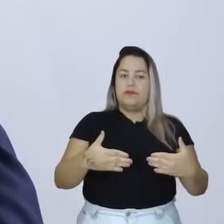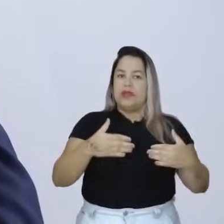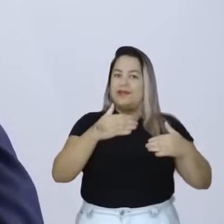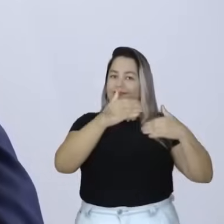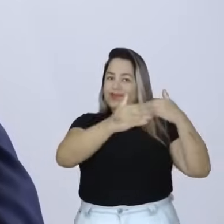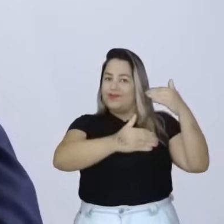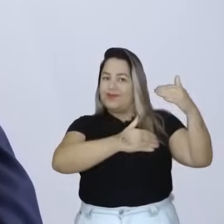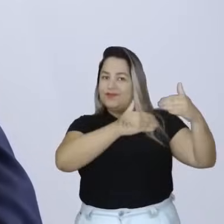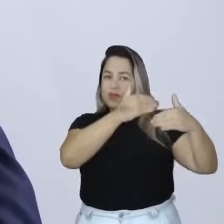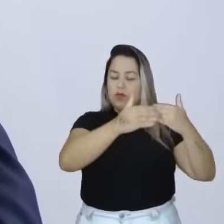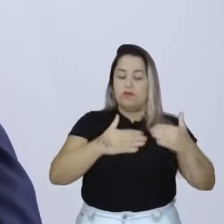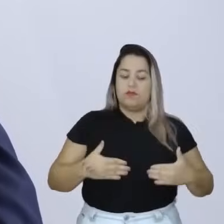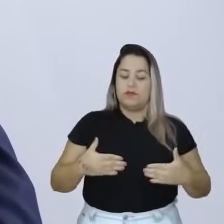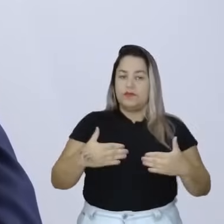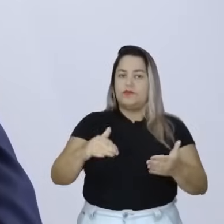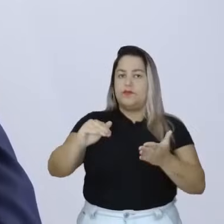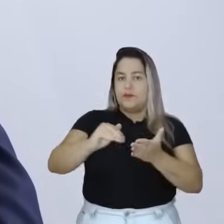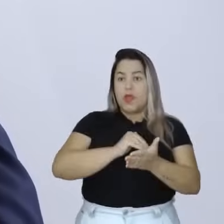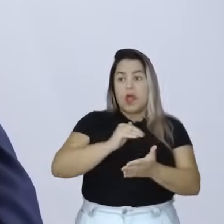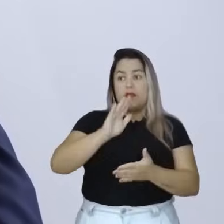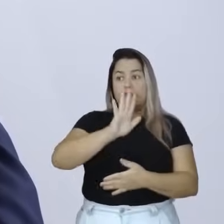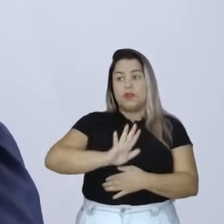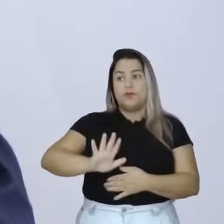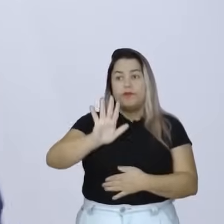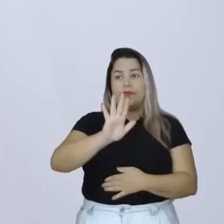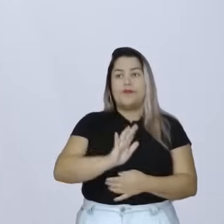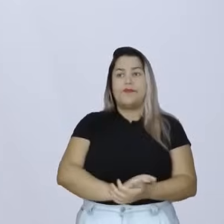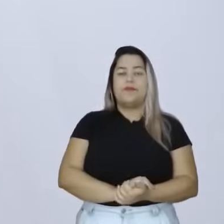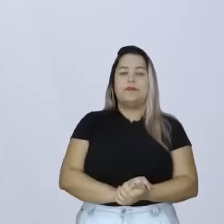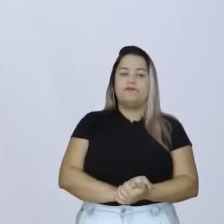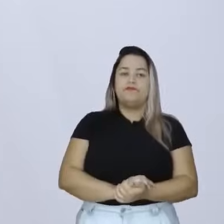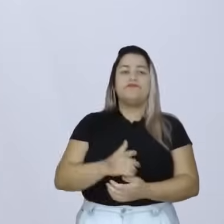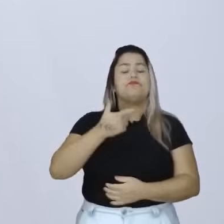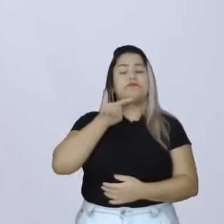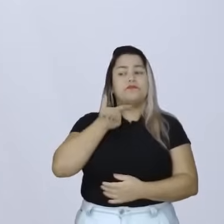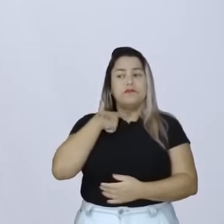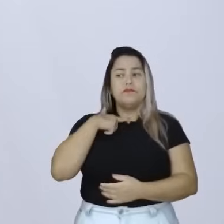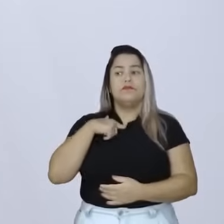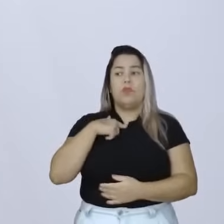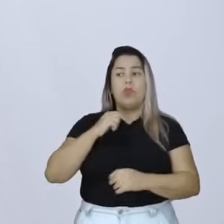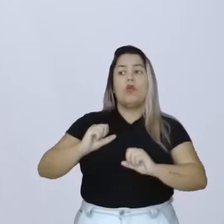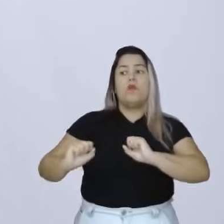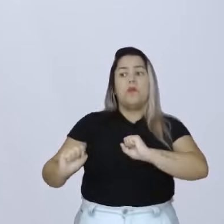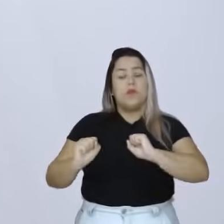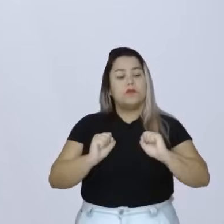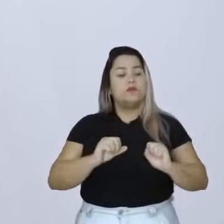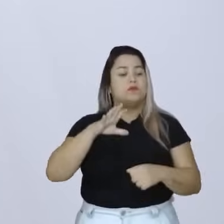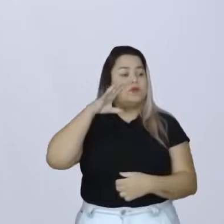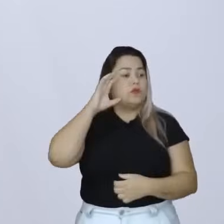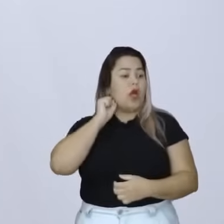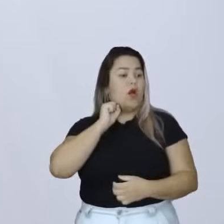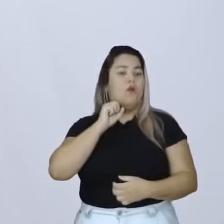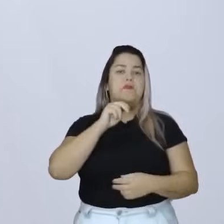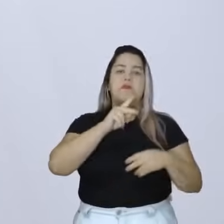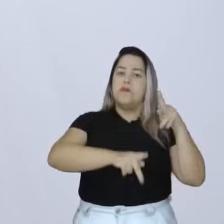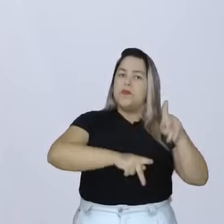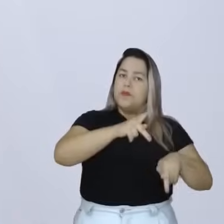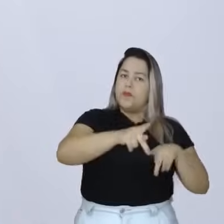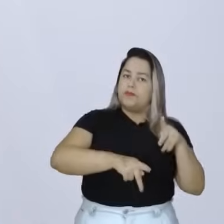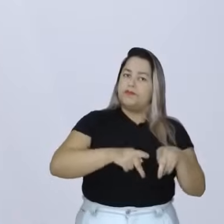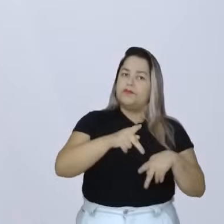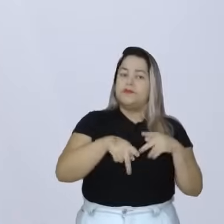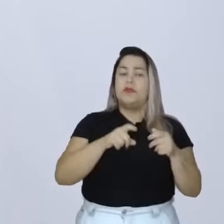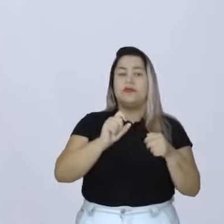Planejamento, do Ministério da Secretaria-Geral. Eu quero que nós possamos ouvir o povo. Vamos fazer aquilo